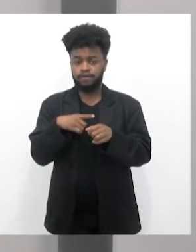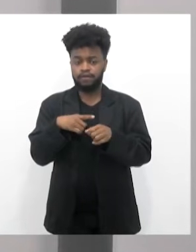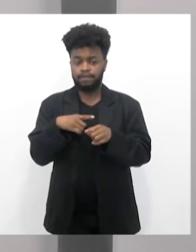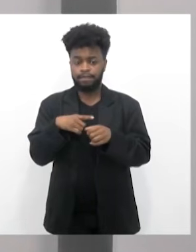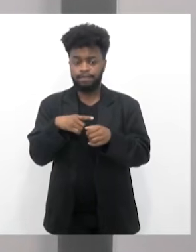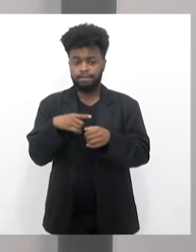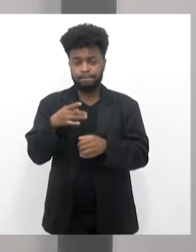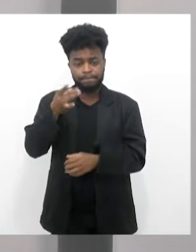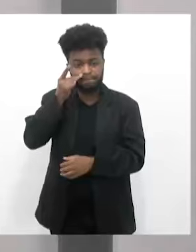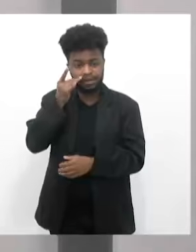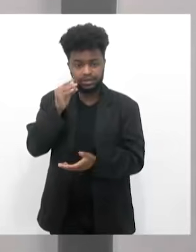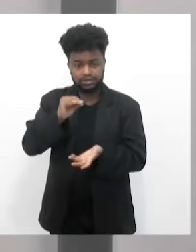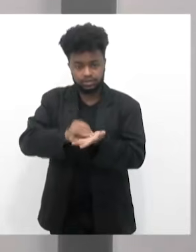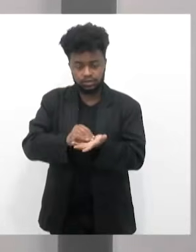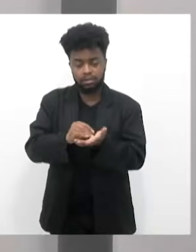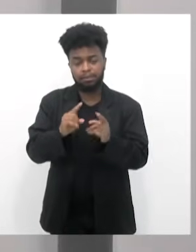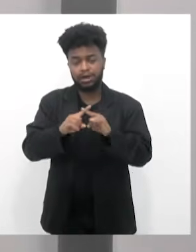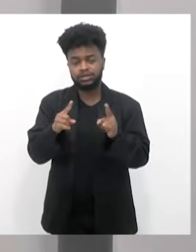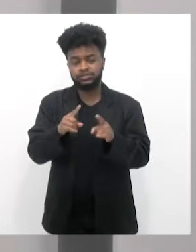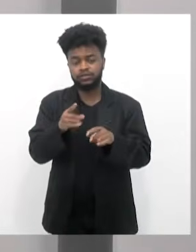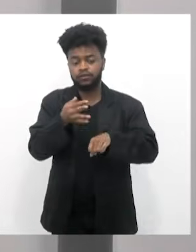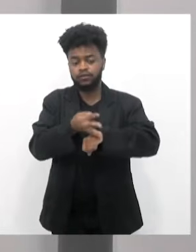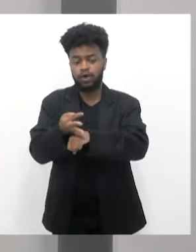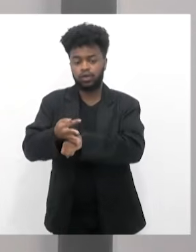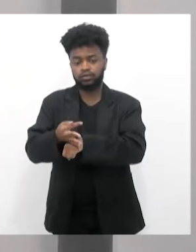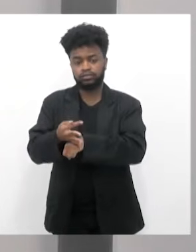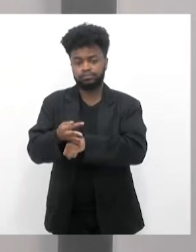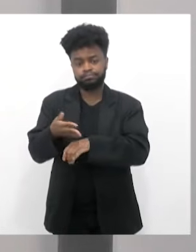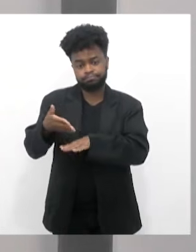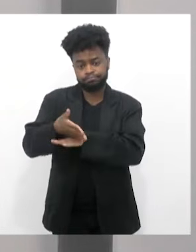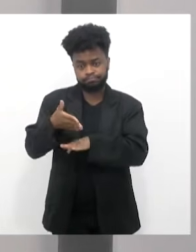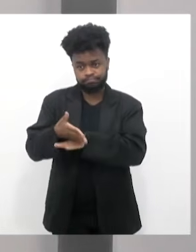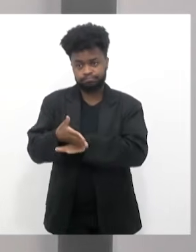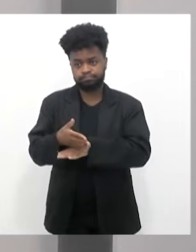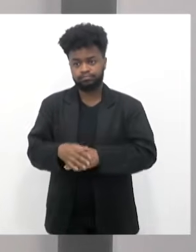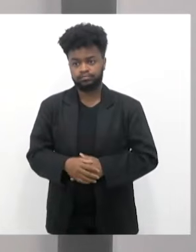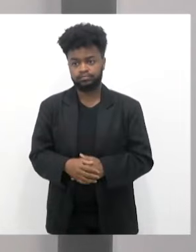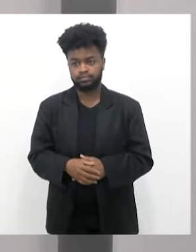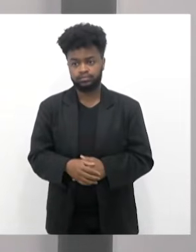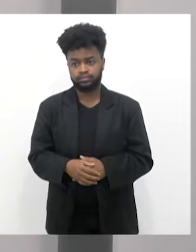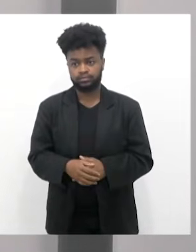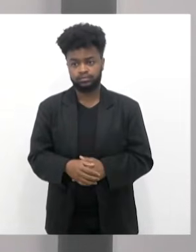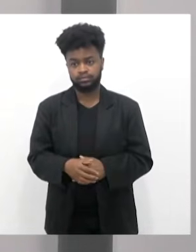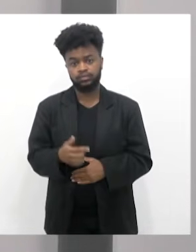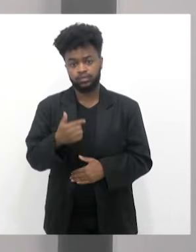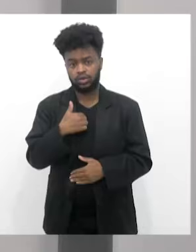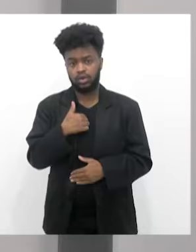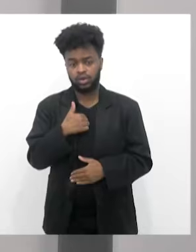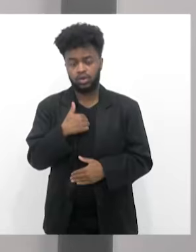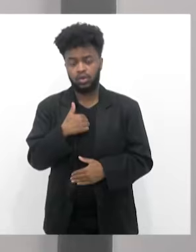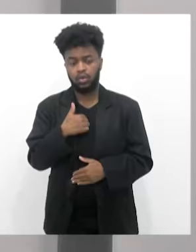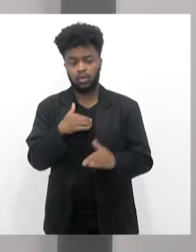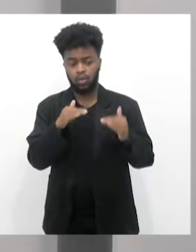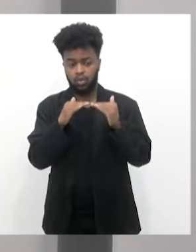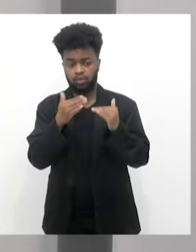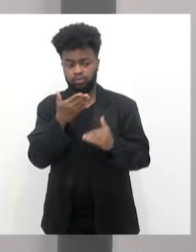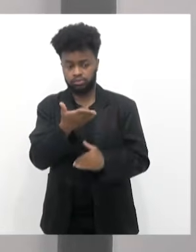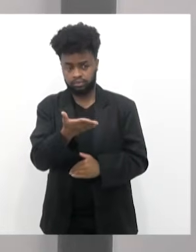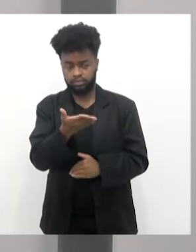presença física. Então, faço aqui o compromisso com Vossa Excelência, Vossa Excelência me concede um de brevíssimo estabelecer nesse